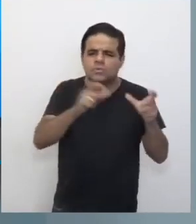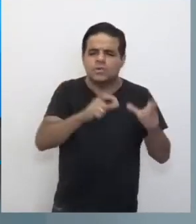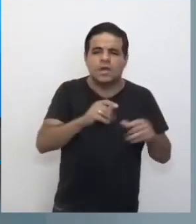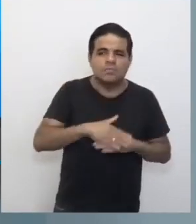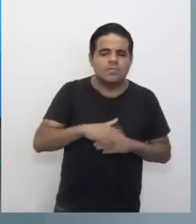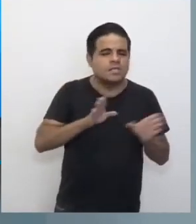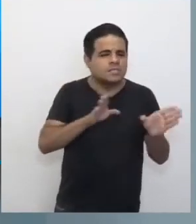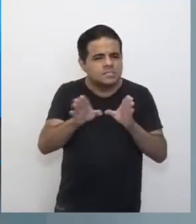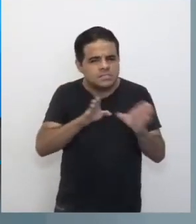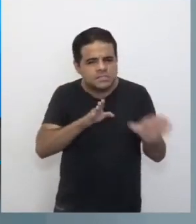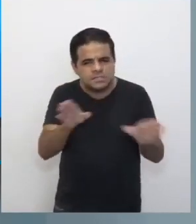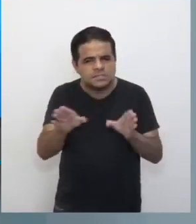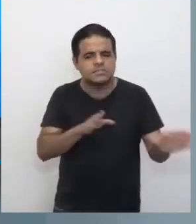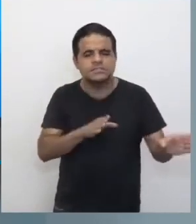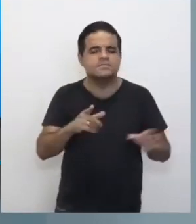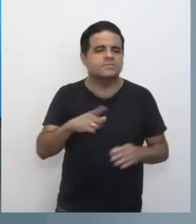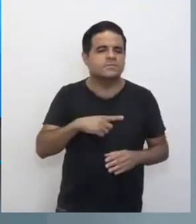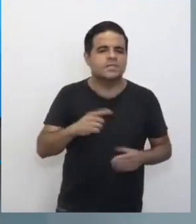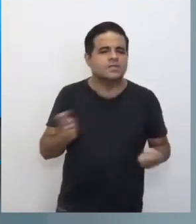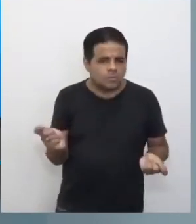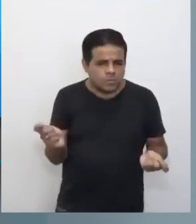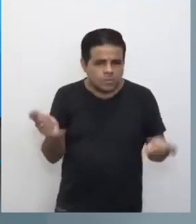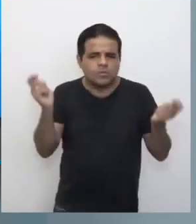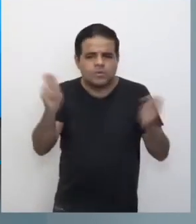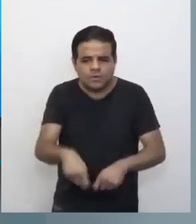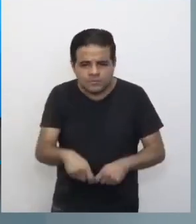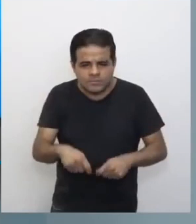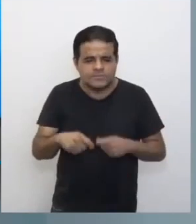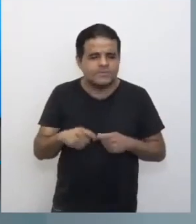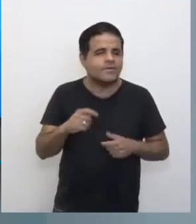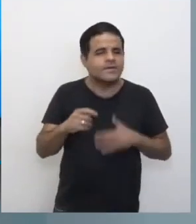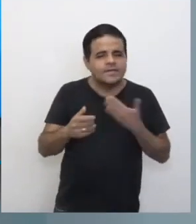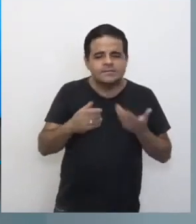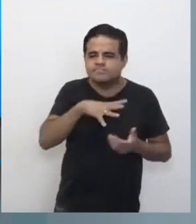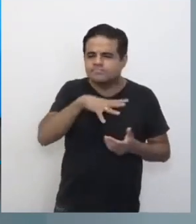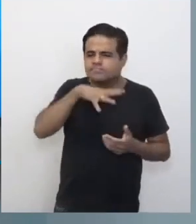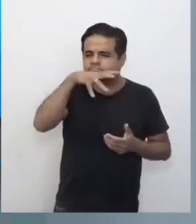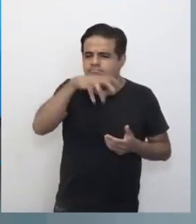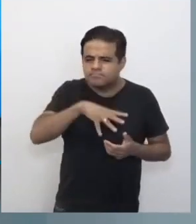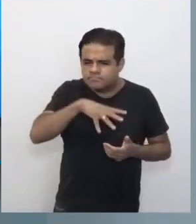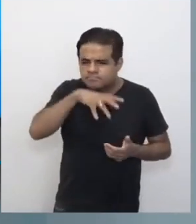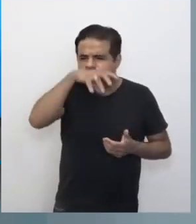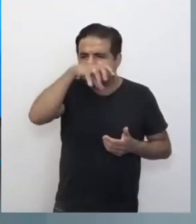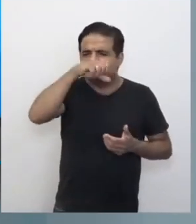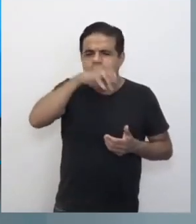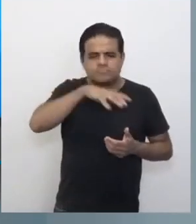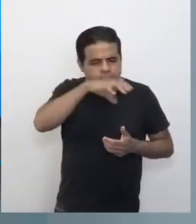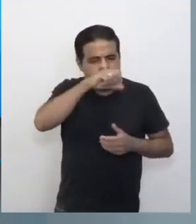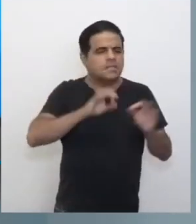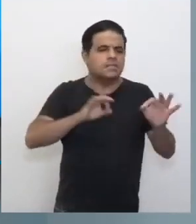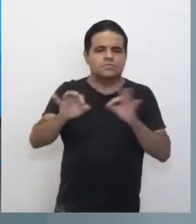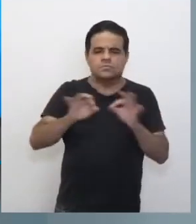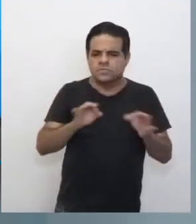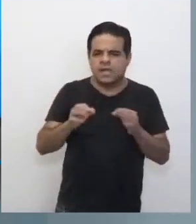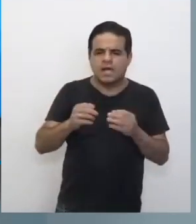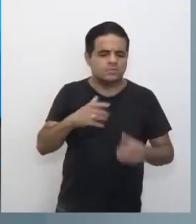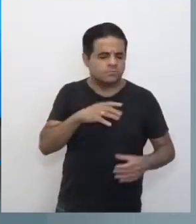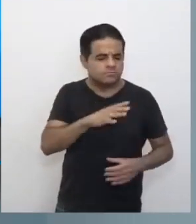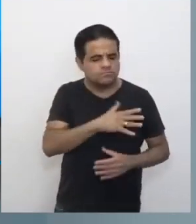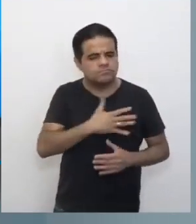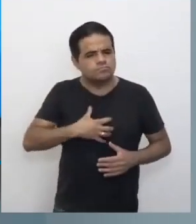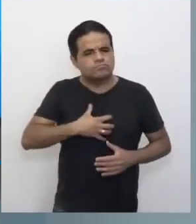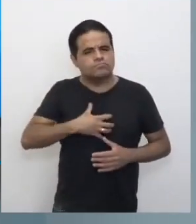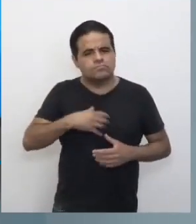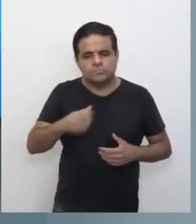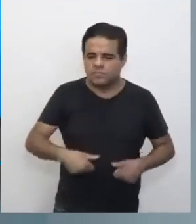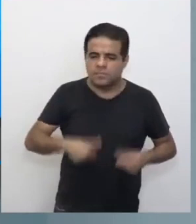mais acessíveis, que tenham condições do ar mais ajustadas, né? Mais agradáveis para